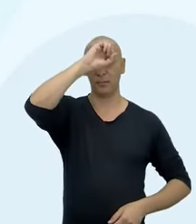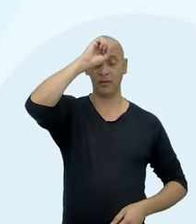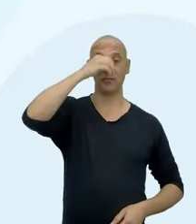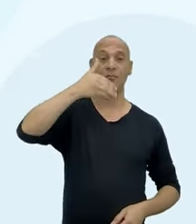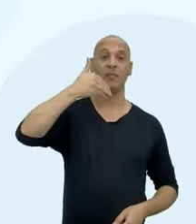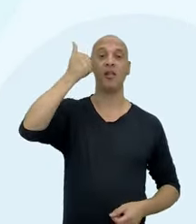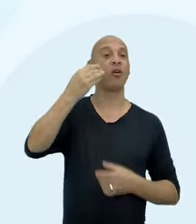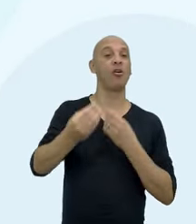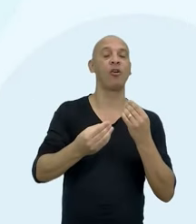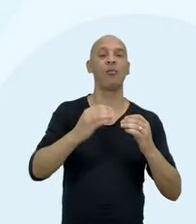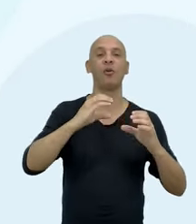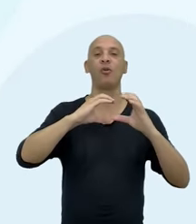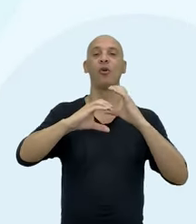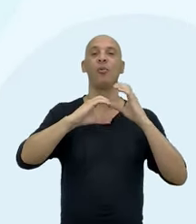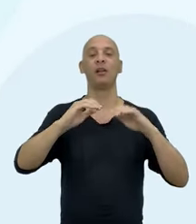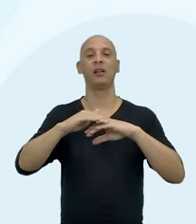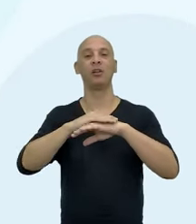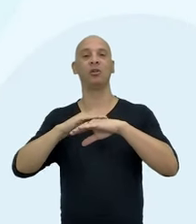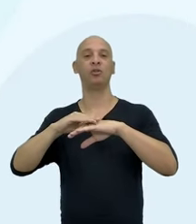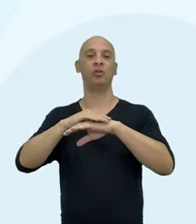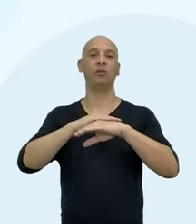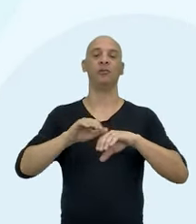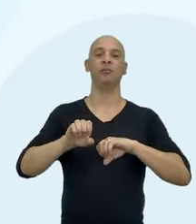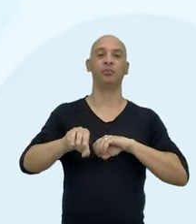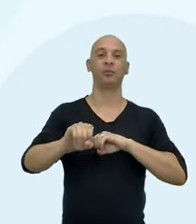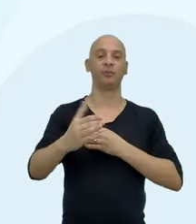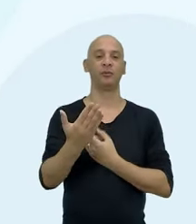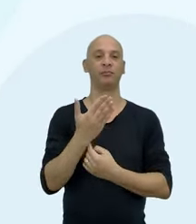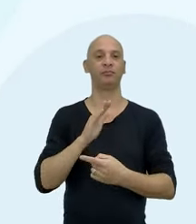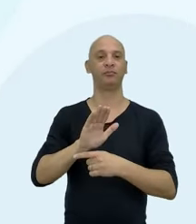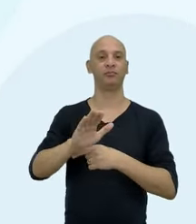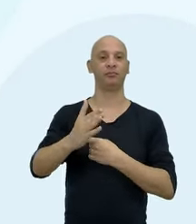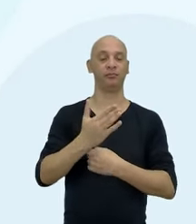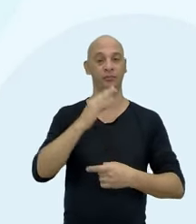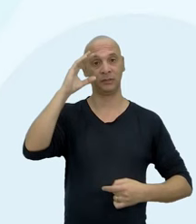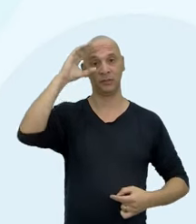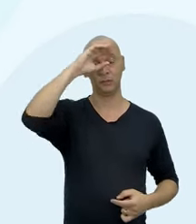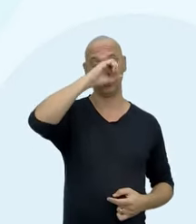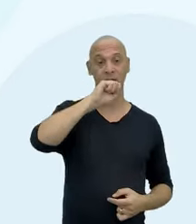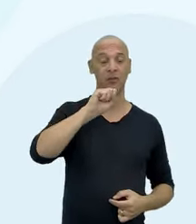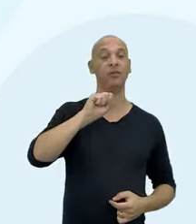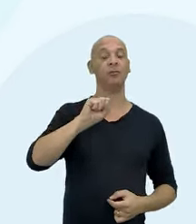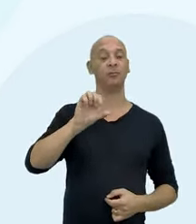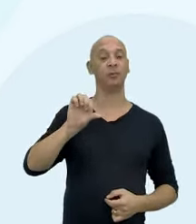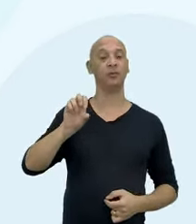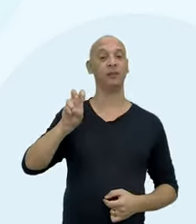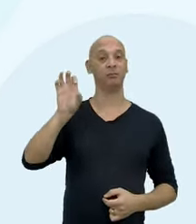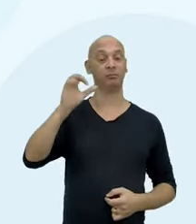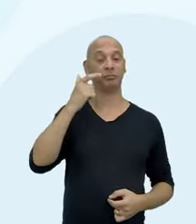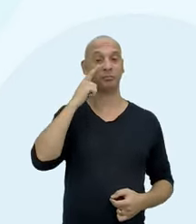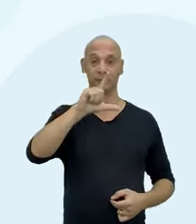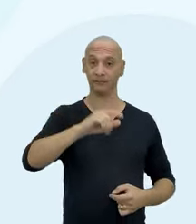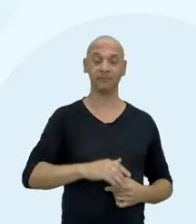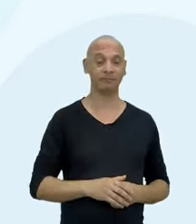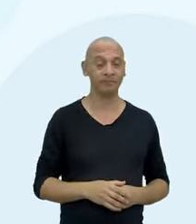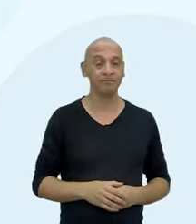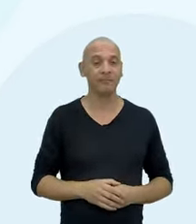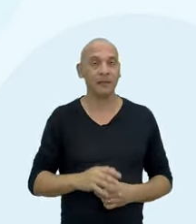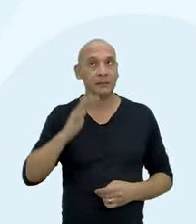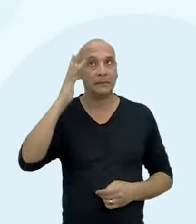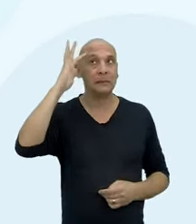se comunicando chegando quando um ensino outro chegando aprendizagem de 95 da forma ativa e